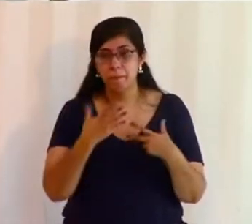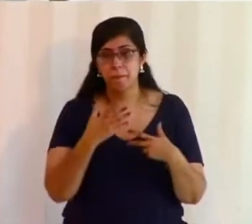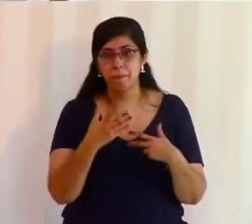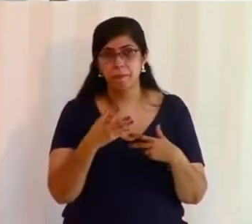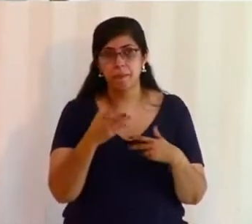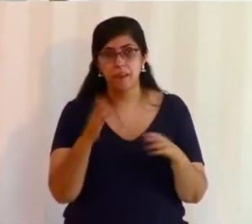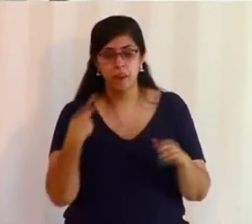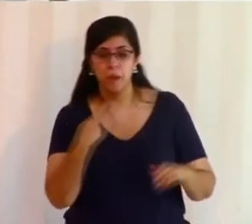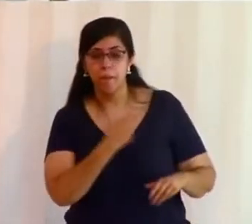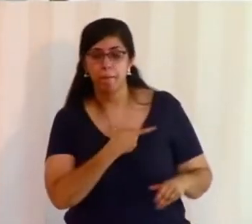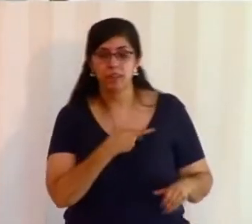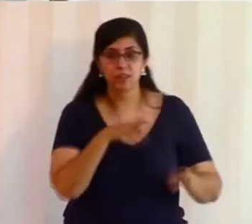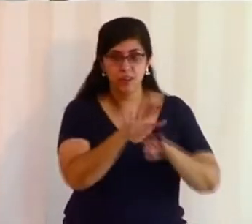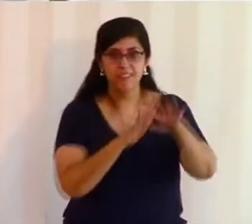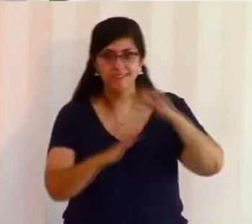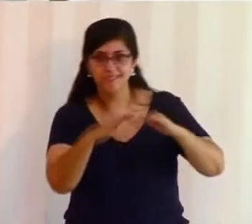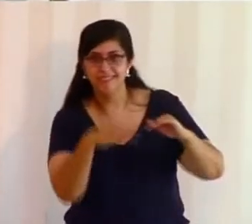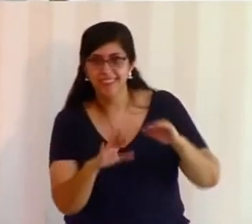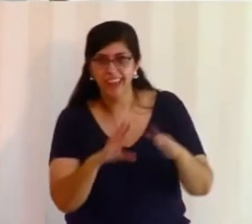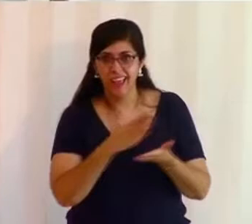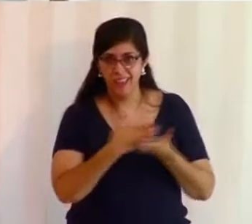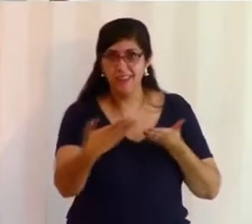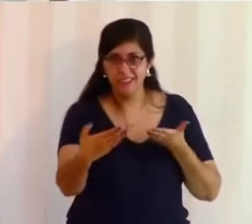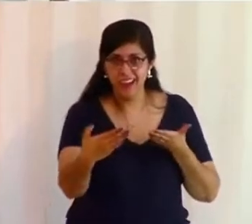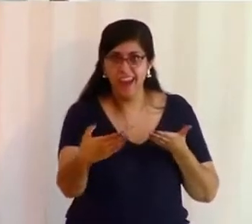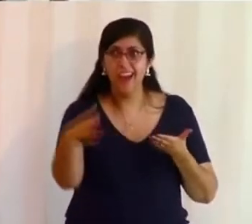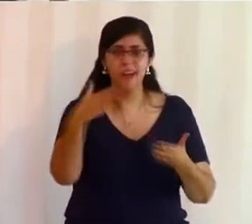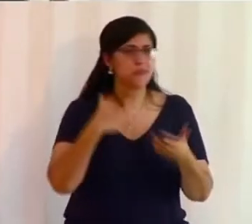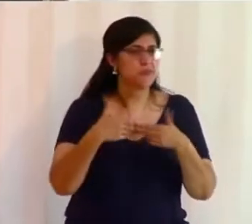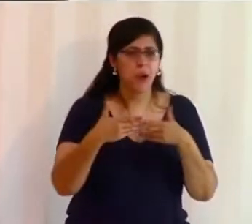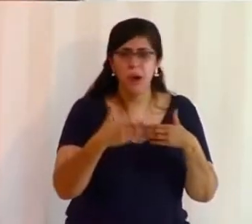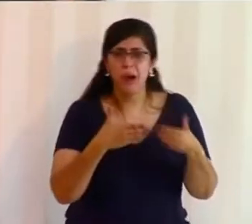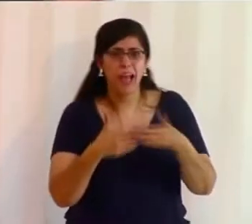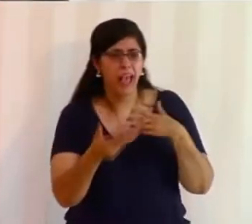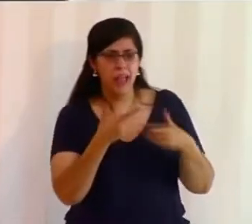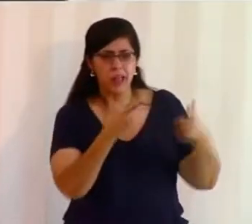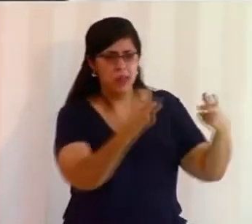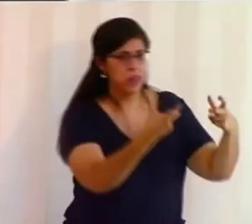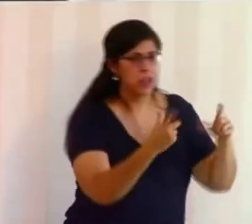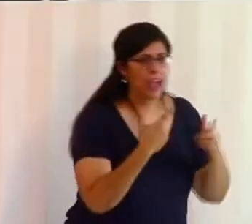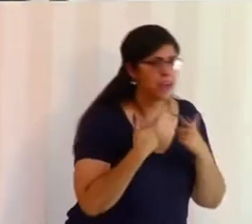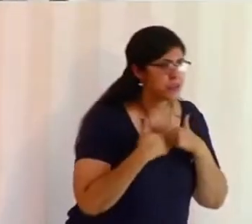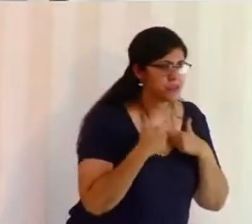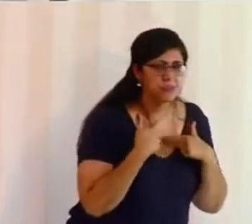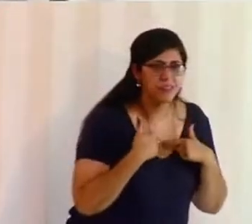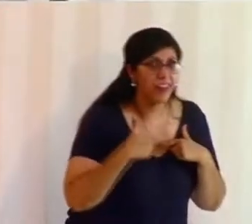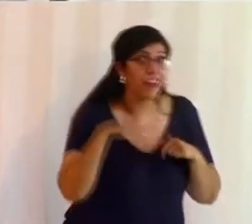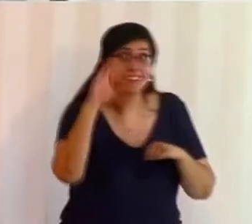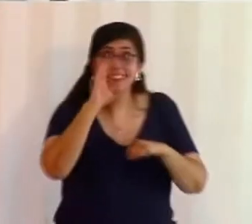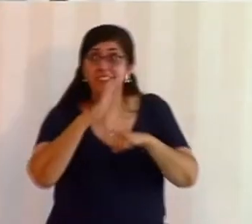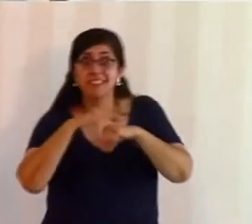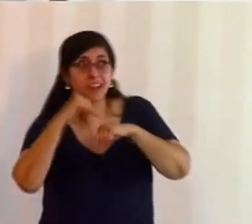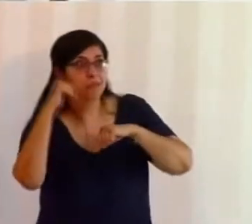para onde eu quiser que o Mestre me quer enviar. Estou pronto a ir, estou pronto a fazer o que